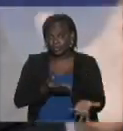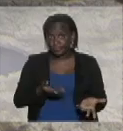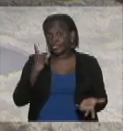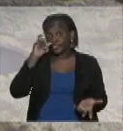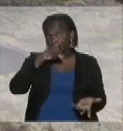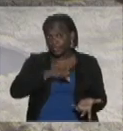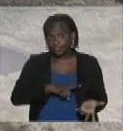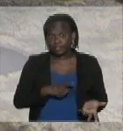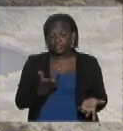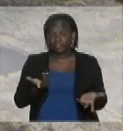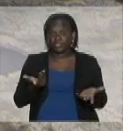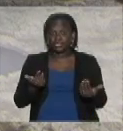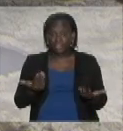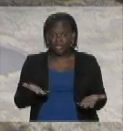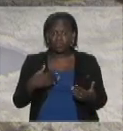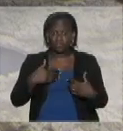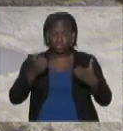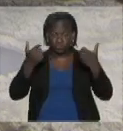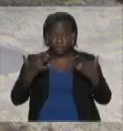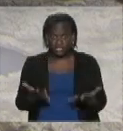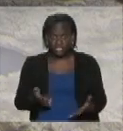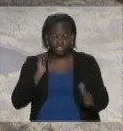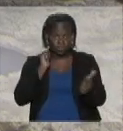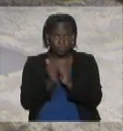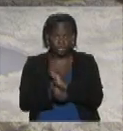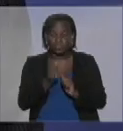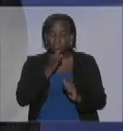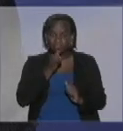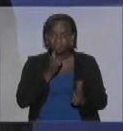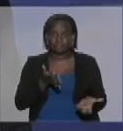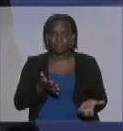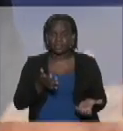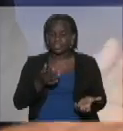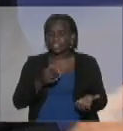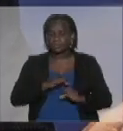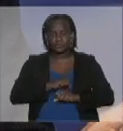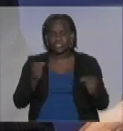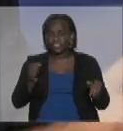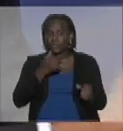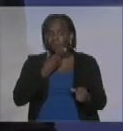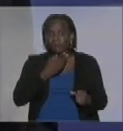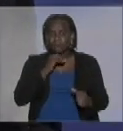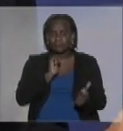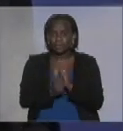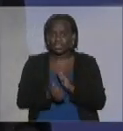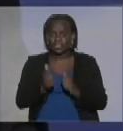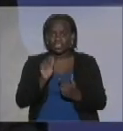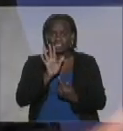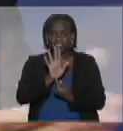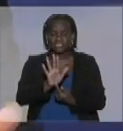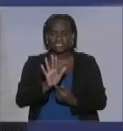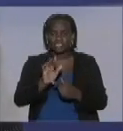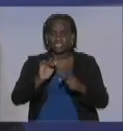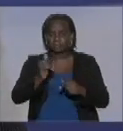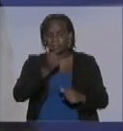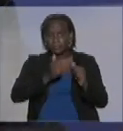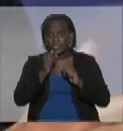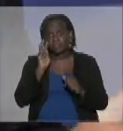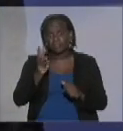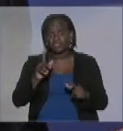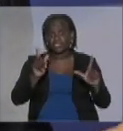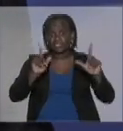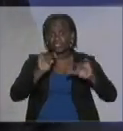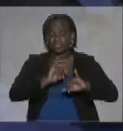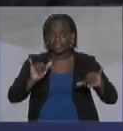E fica difícil. Então, quando a gente fala do esporte, por exemplo, é inconcebível um atleta fazer propaganda de bebida. E é o que a